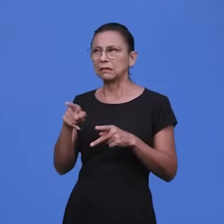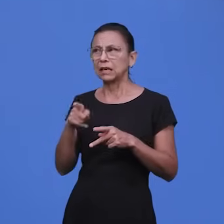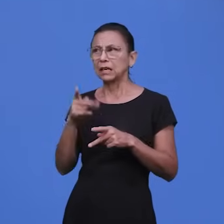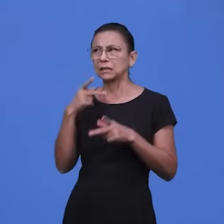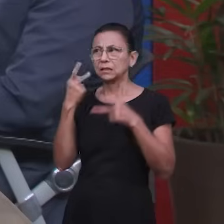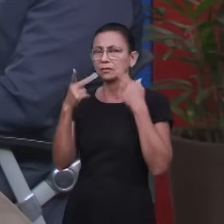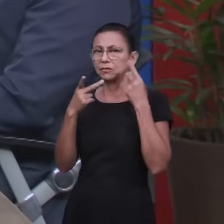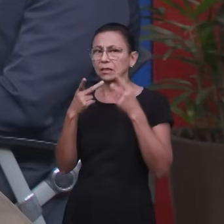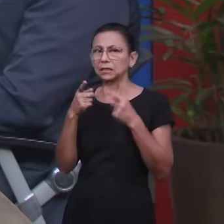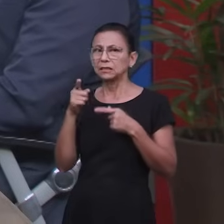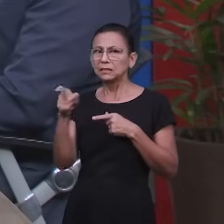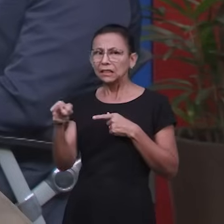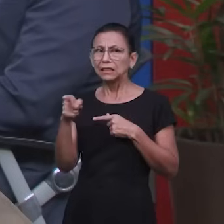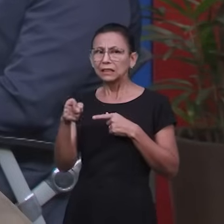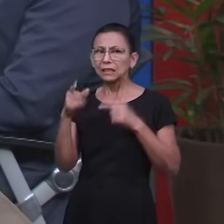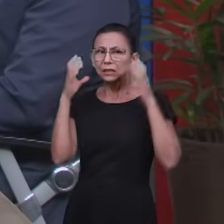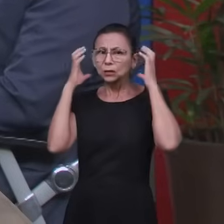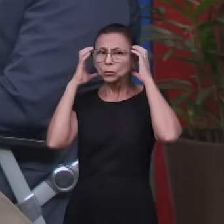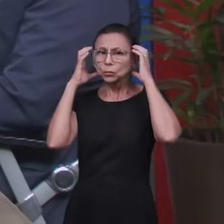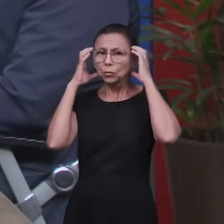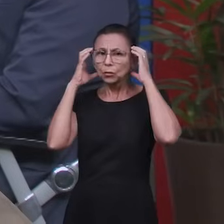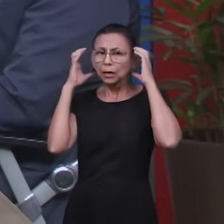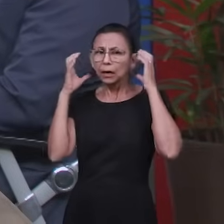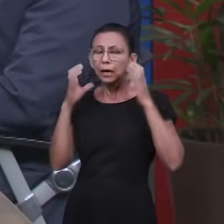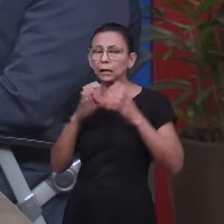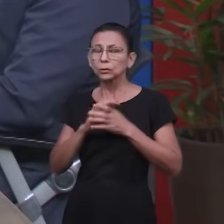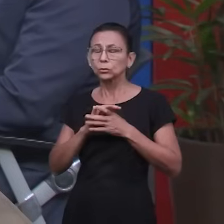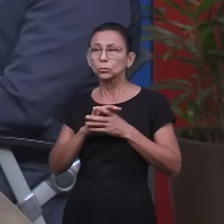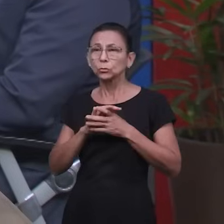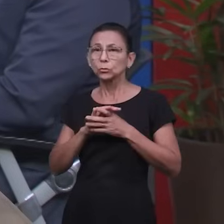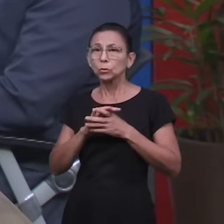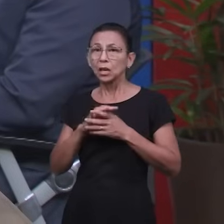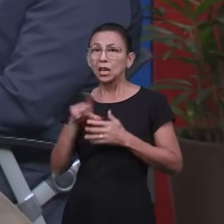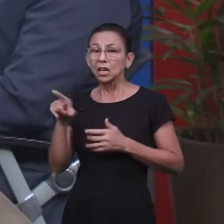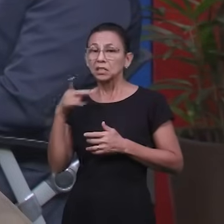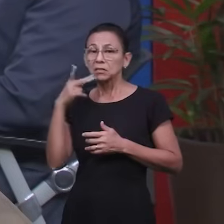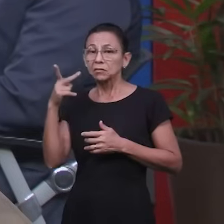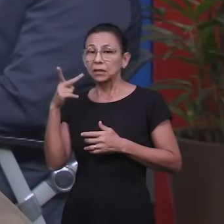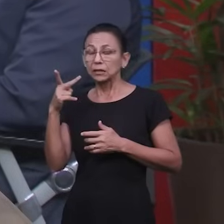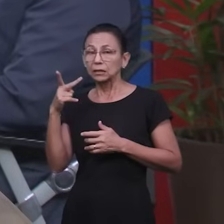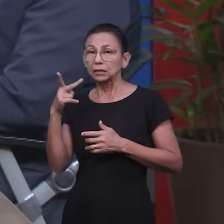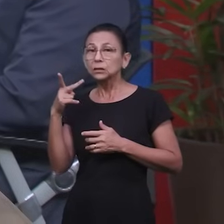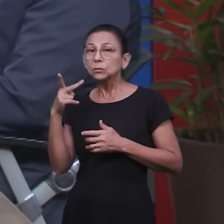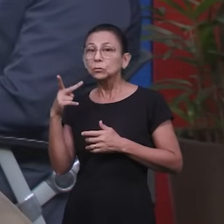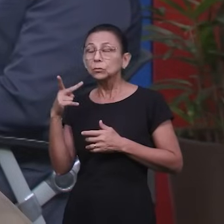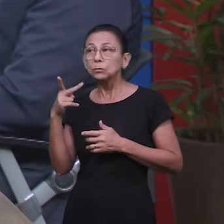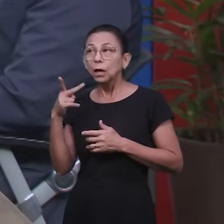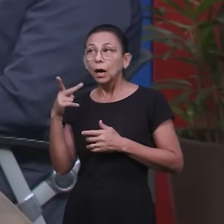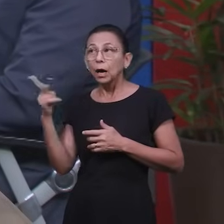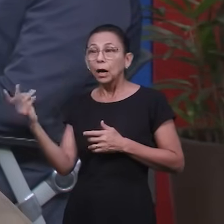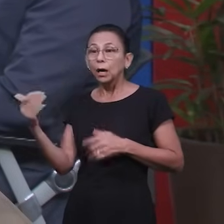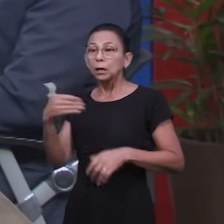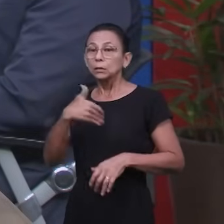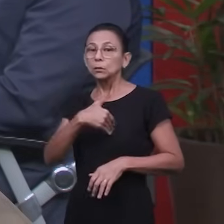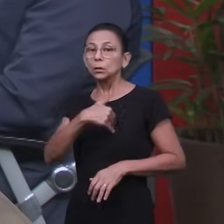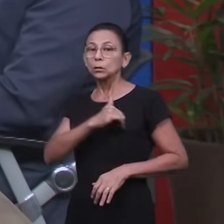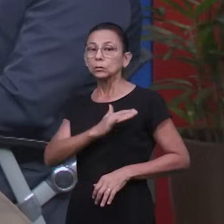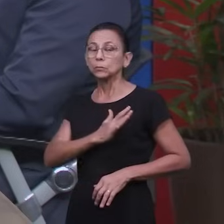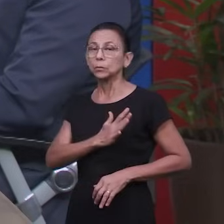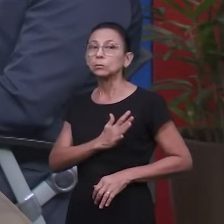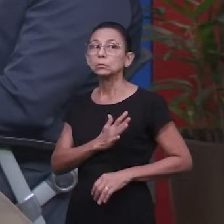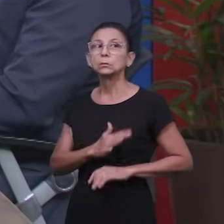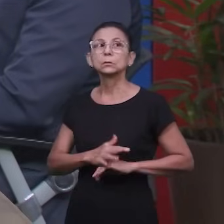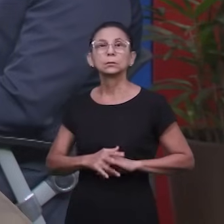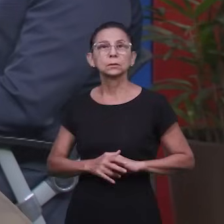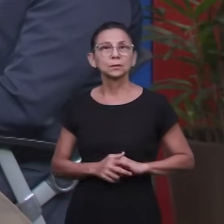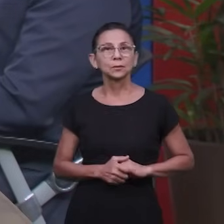coração. Maravilha. E aceitou o Senhor ali. Aí eu assisti ela